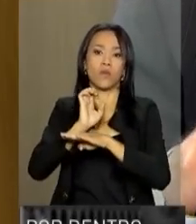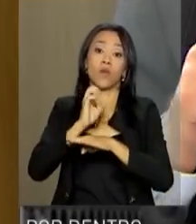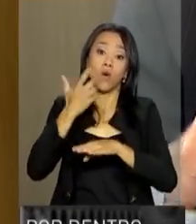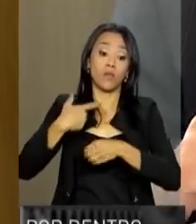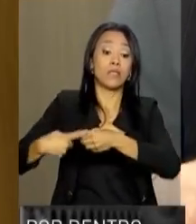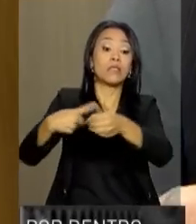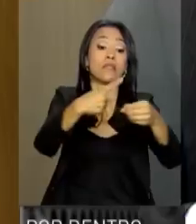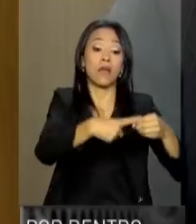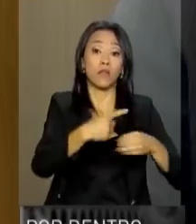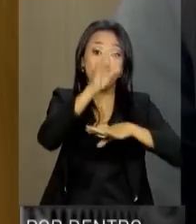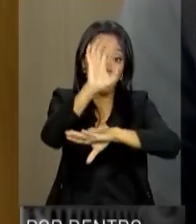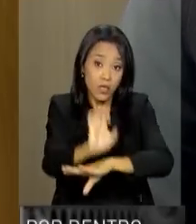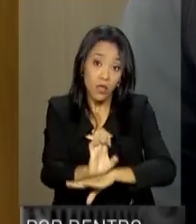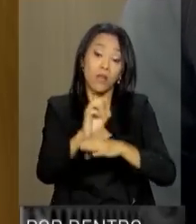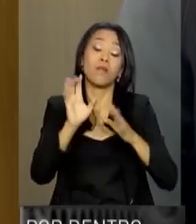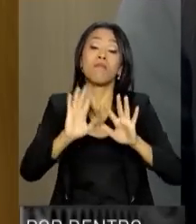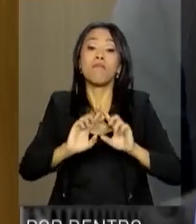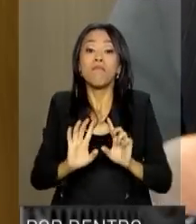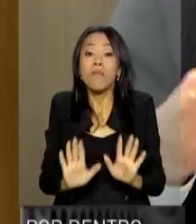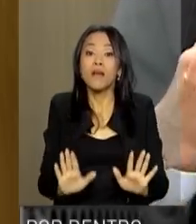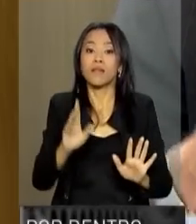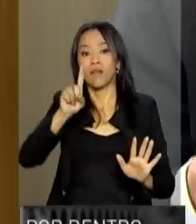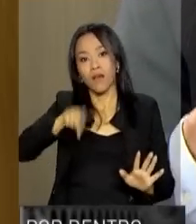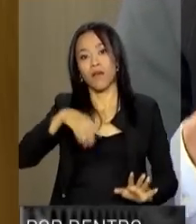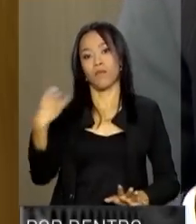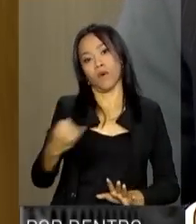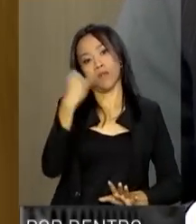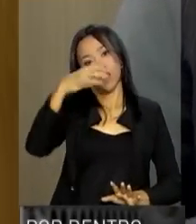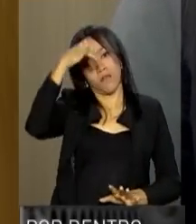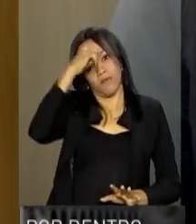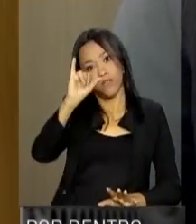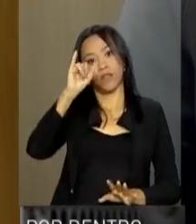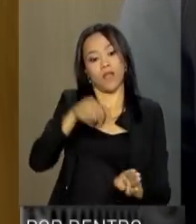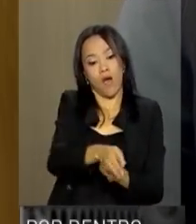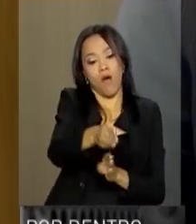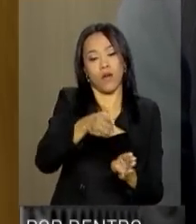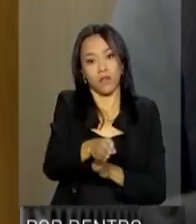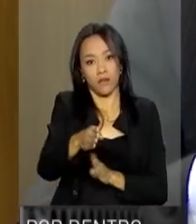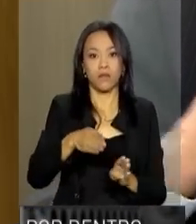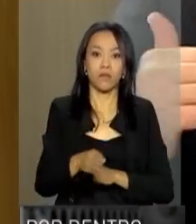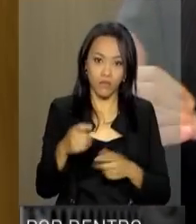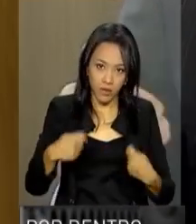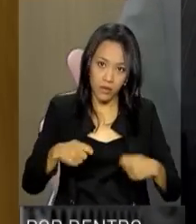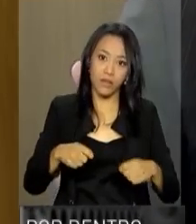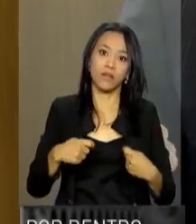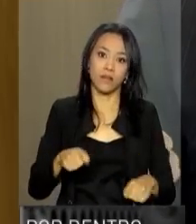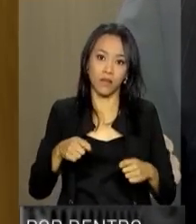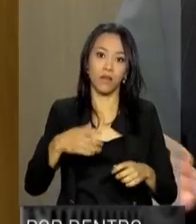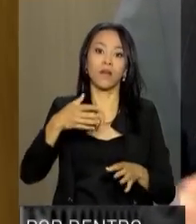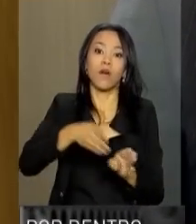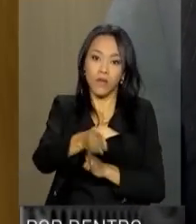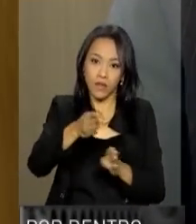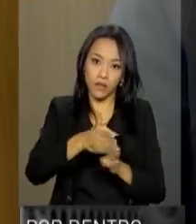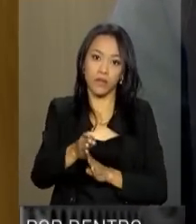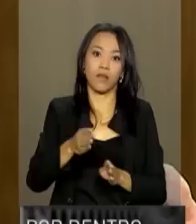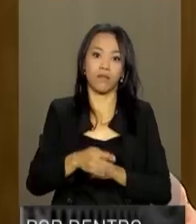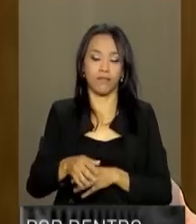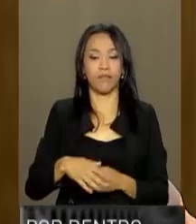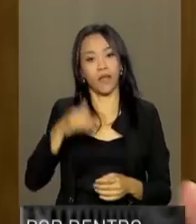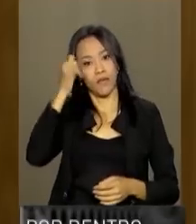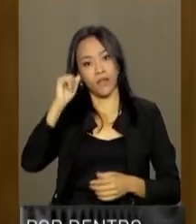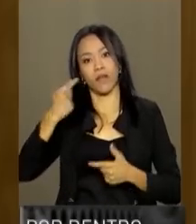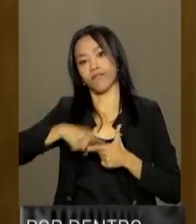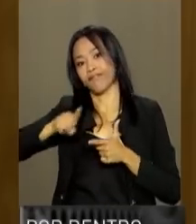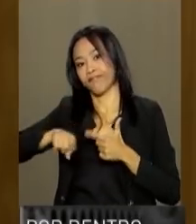muito importante a prevenção e uma atitude firme em relação às drogas que até agora não teve no brasil muito